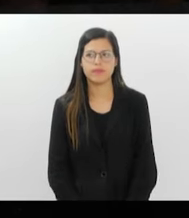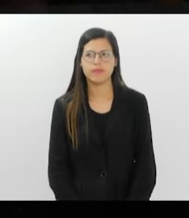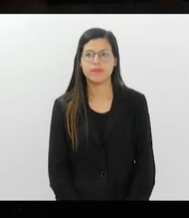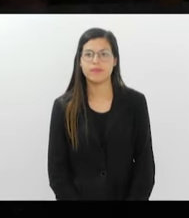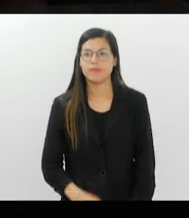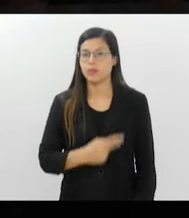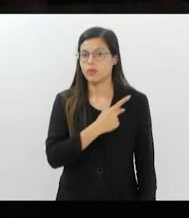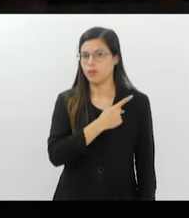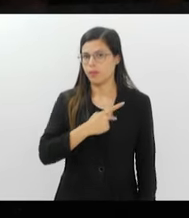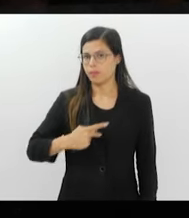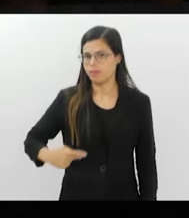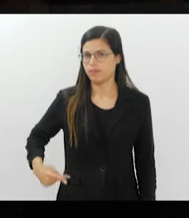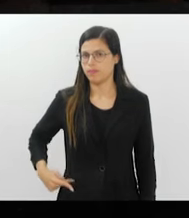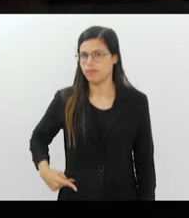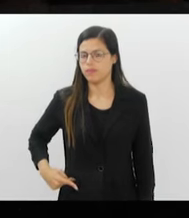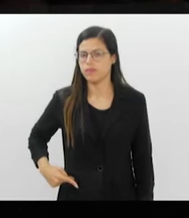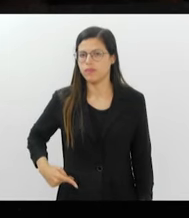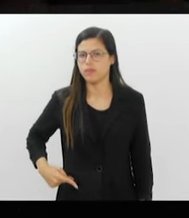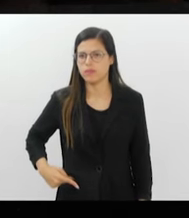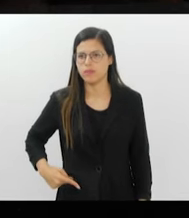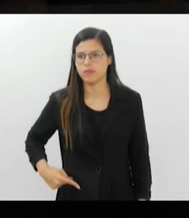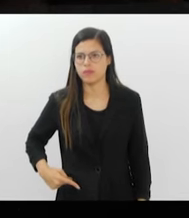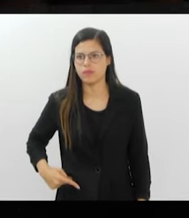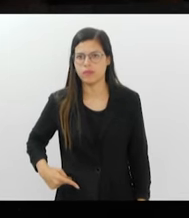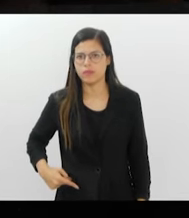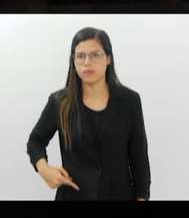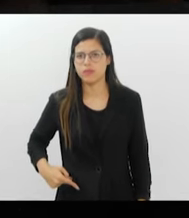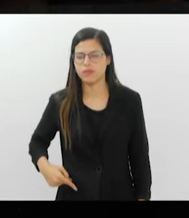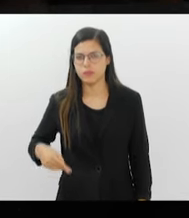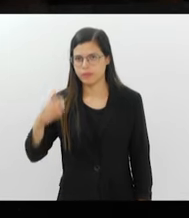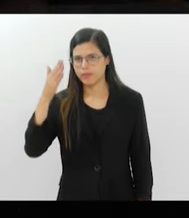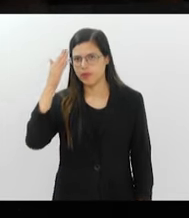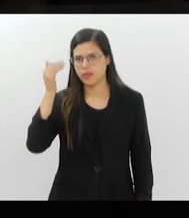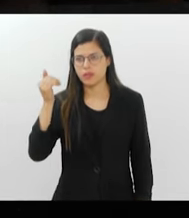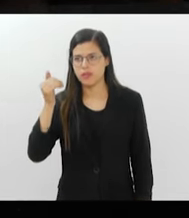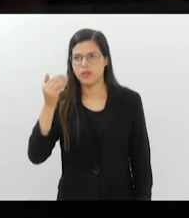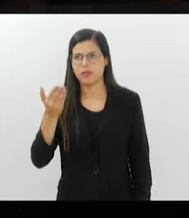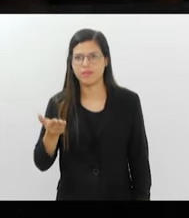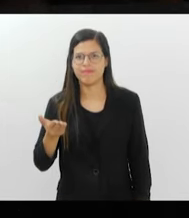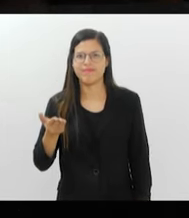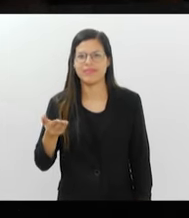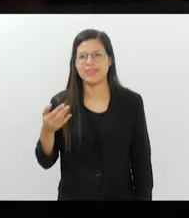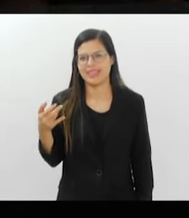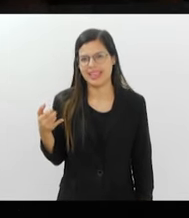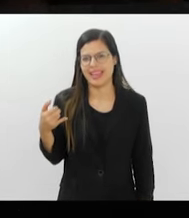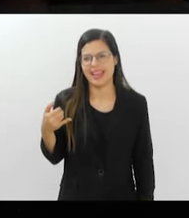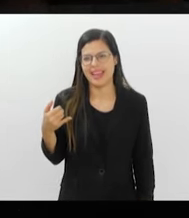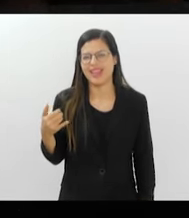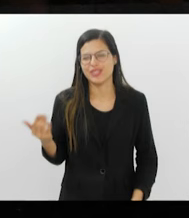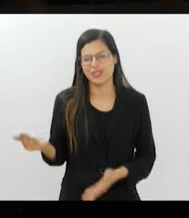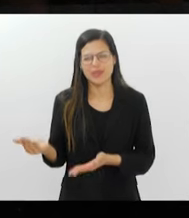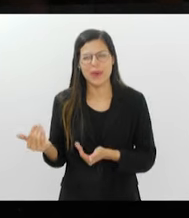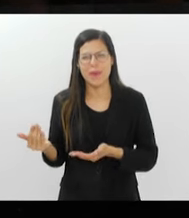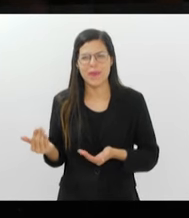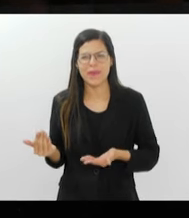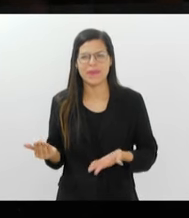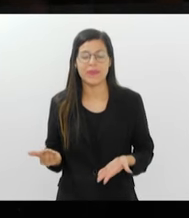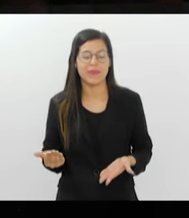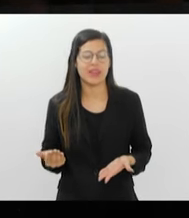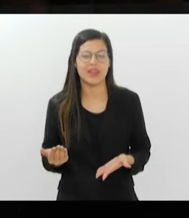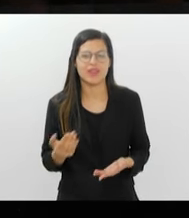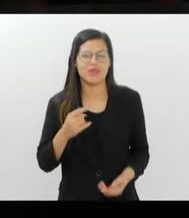Senhora Presidente, sei que Vossa Excelência é muito nova e não há de